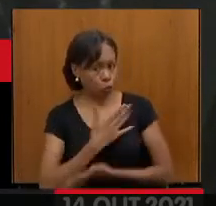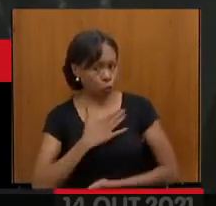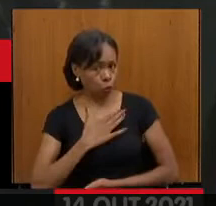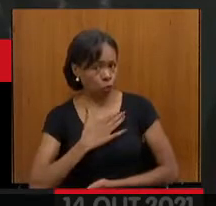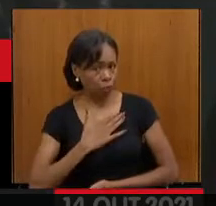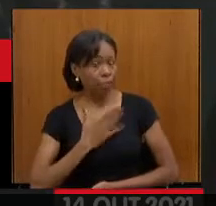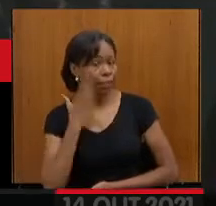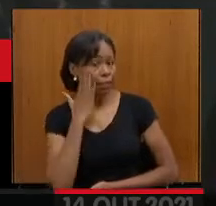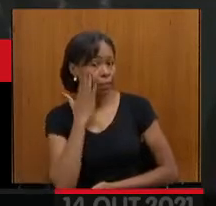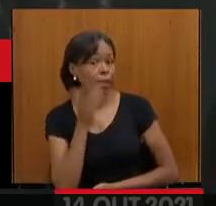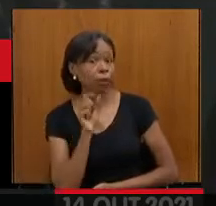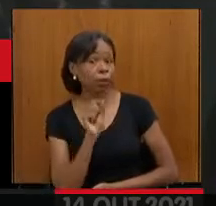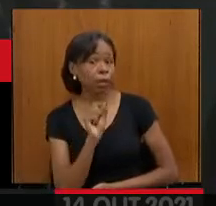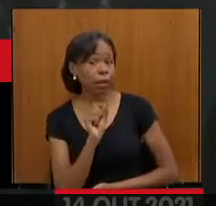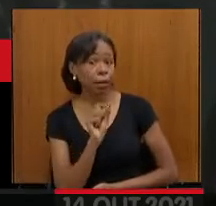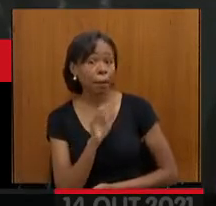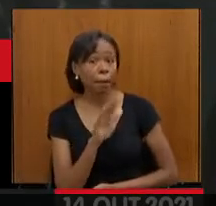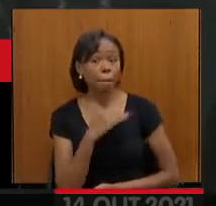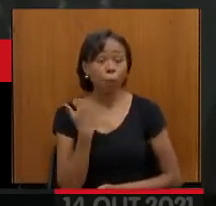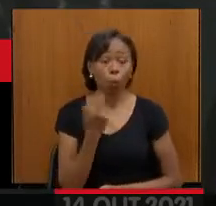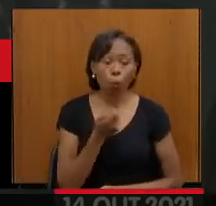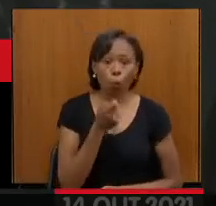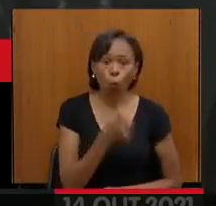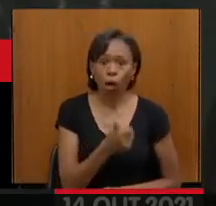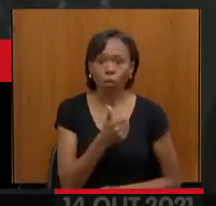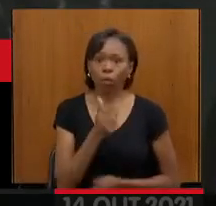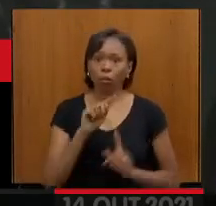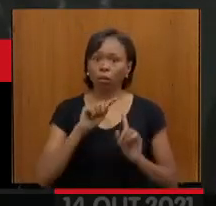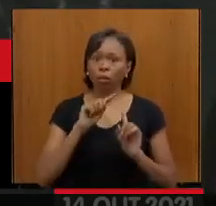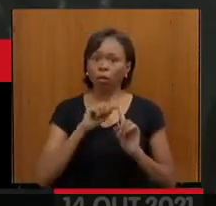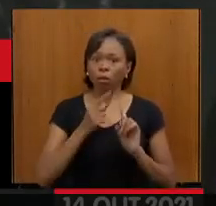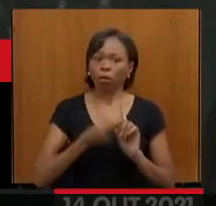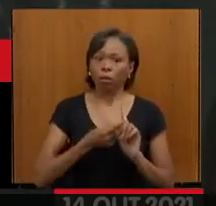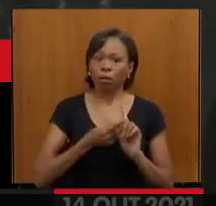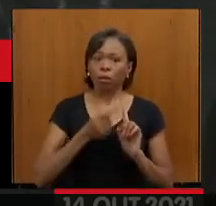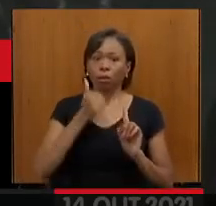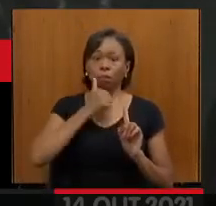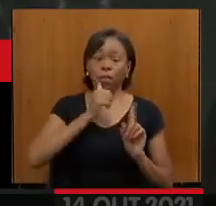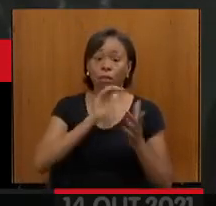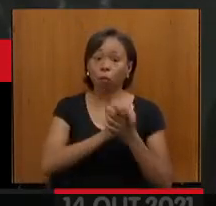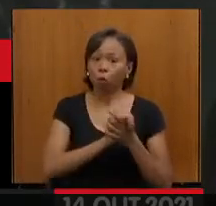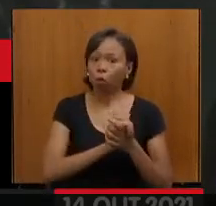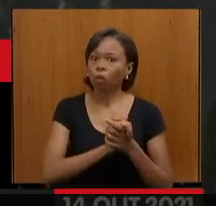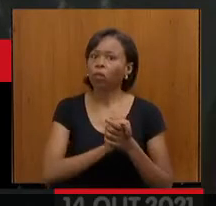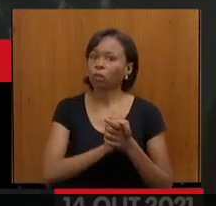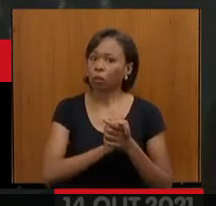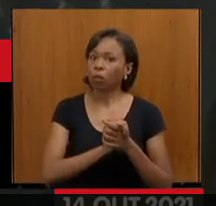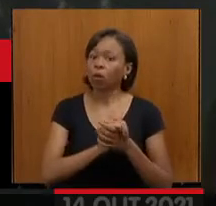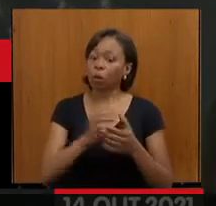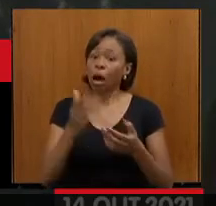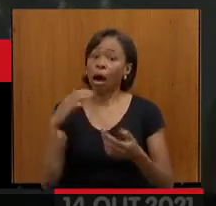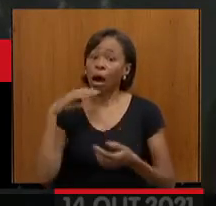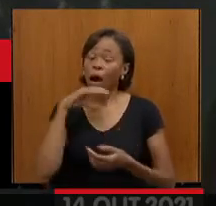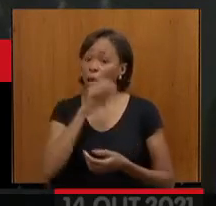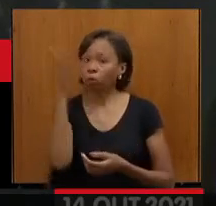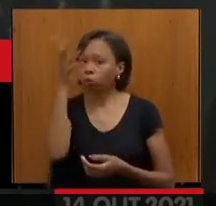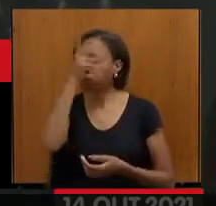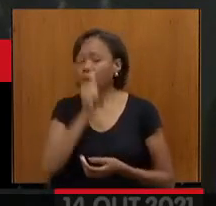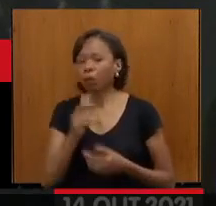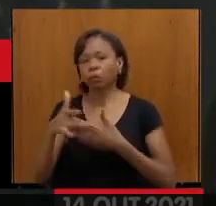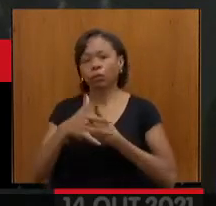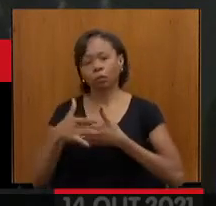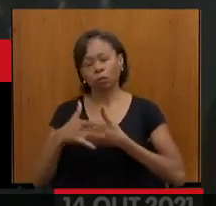da morte da minha esposa e do meu filho foram a condição de atendimento à saúde, deputada Celise, eu tenho obrigação